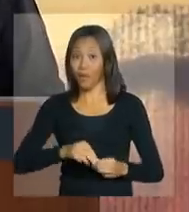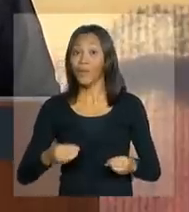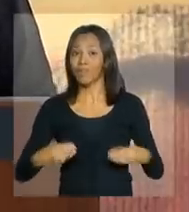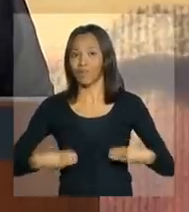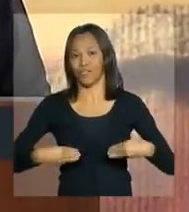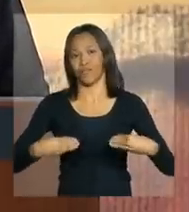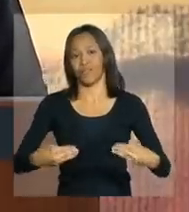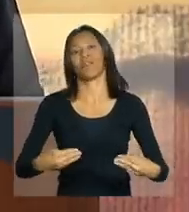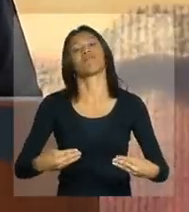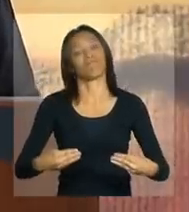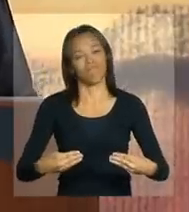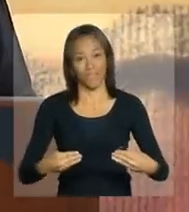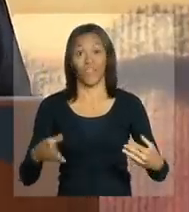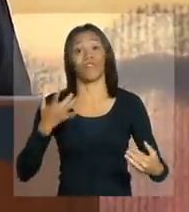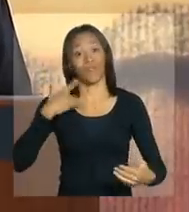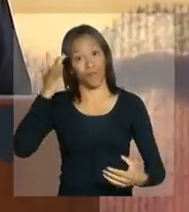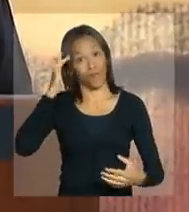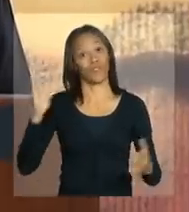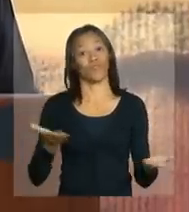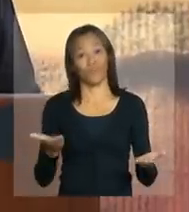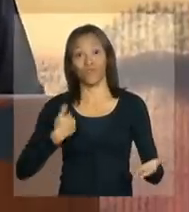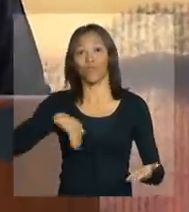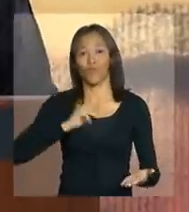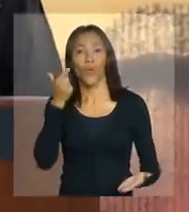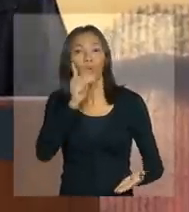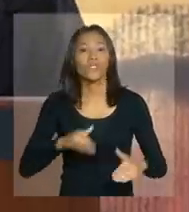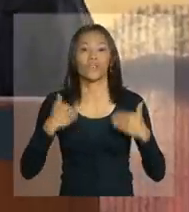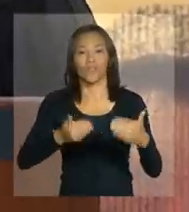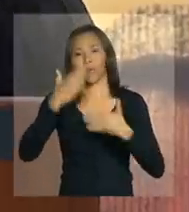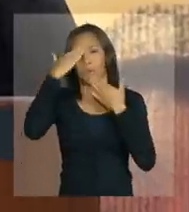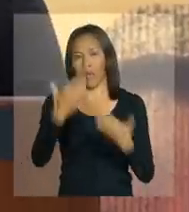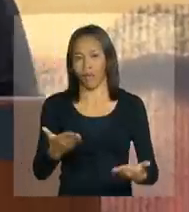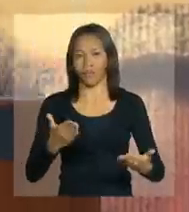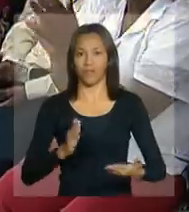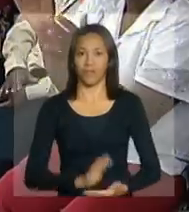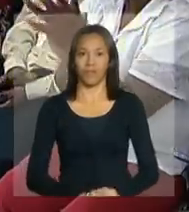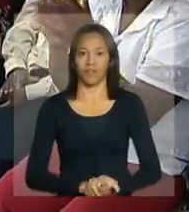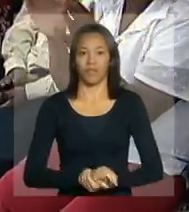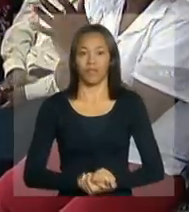e eu acho que hoje nós damos mais um passo nesse sentido muito